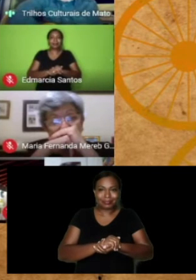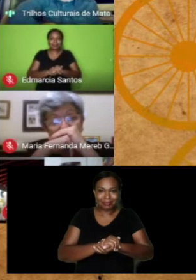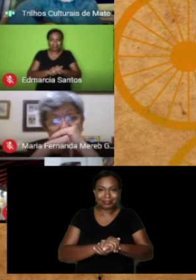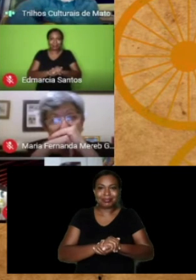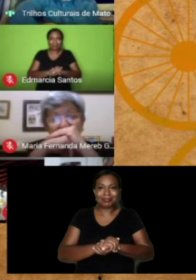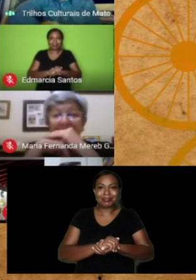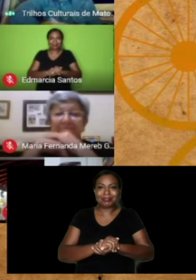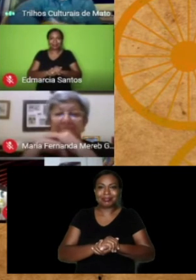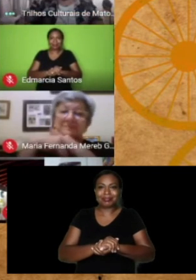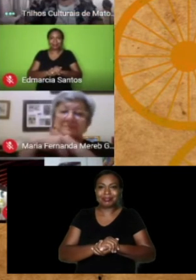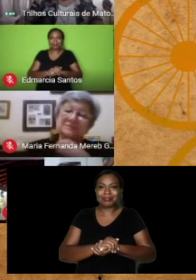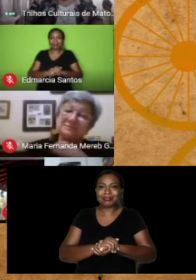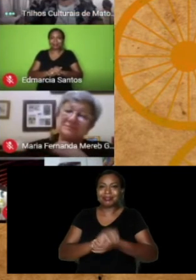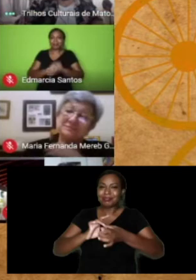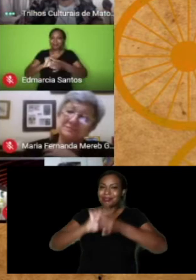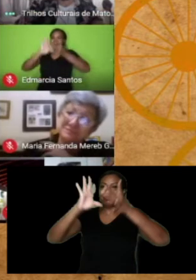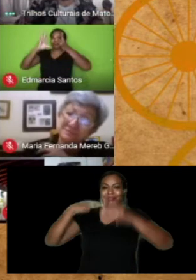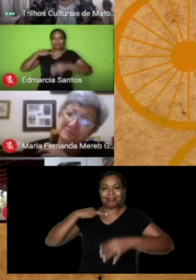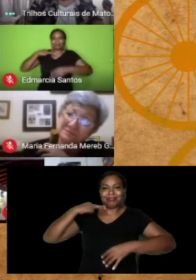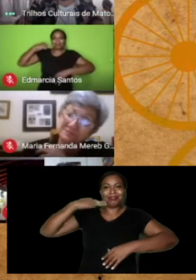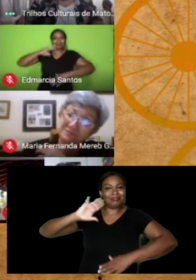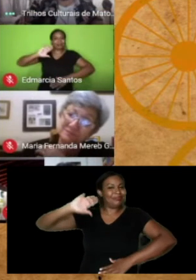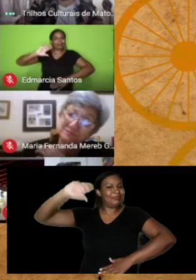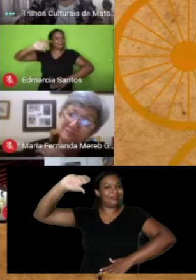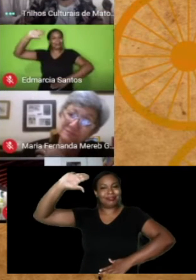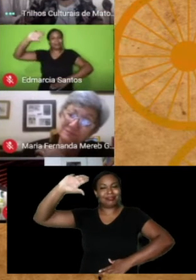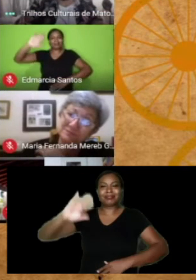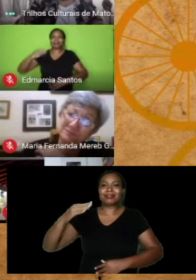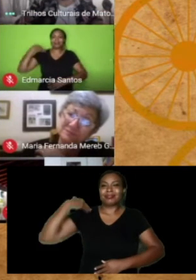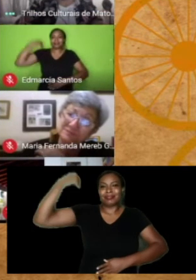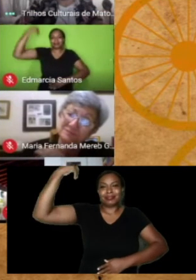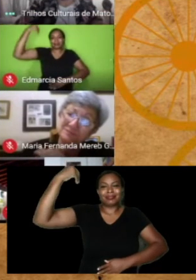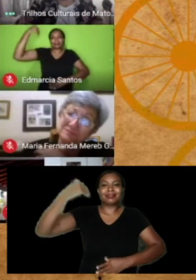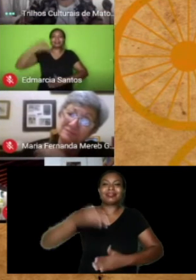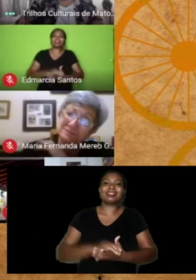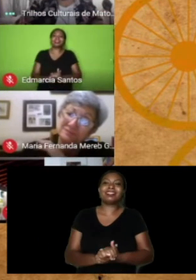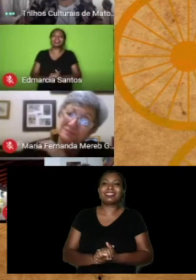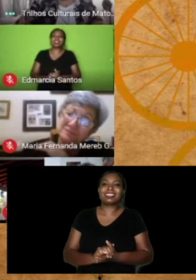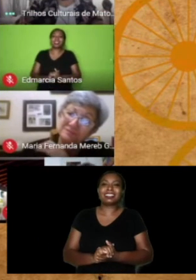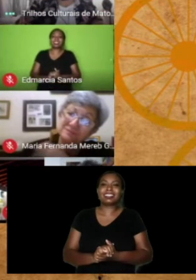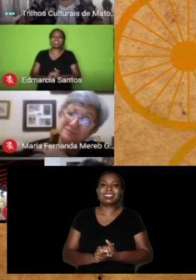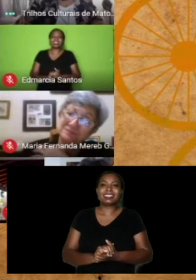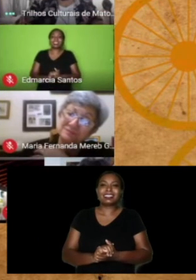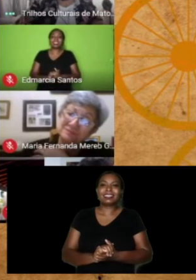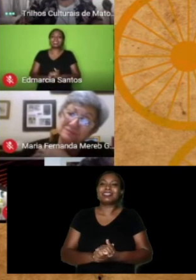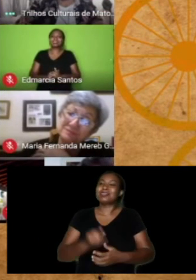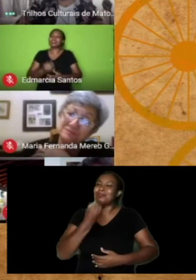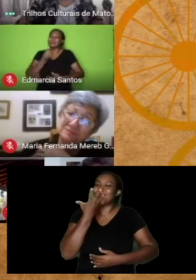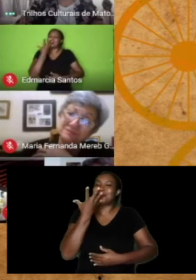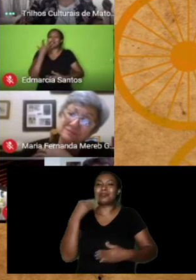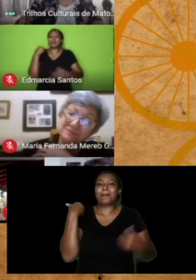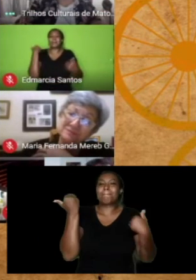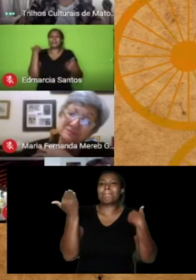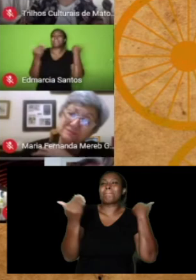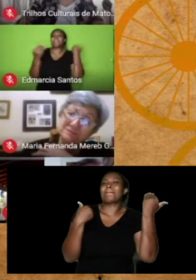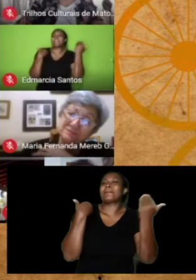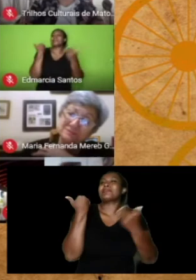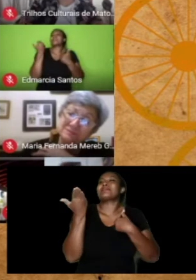Estão sempre todas à sua disposição. Obrigado. Falas com você para passear por aí.